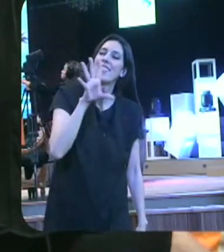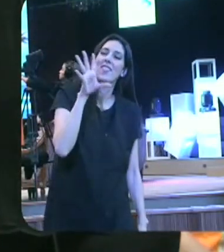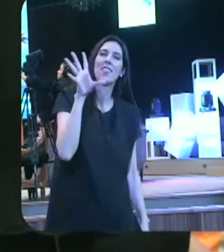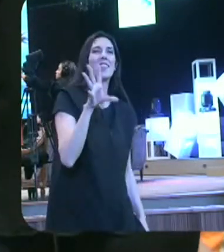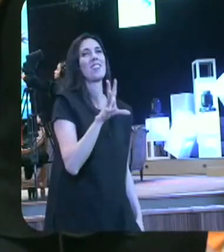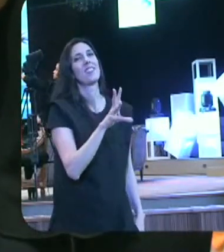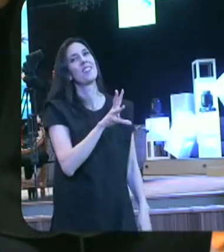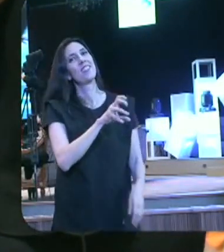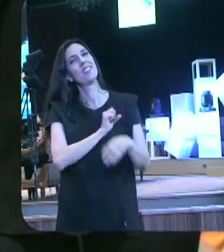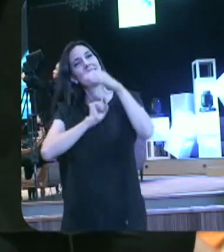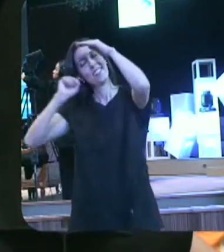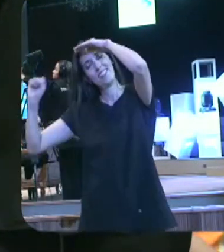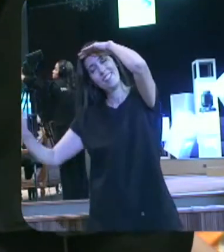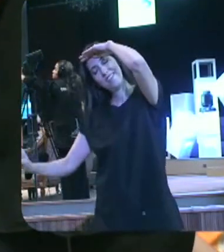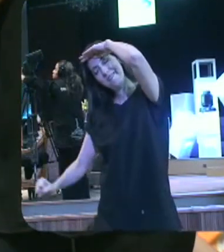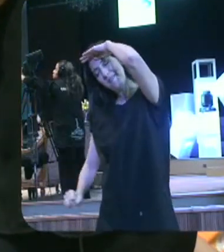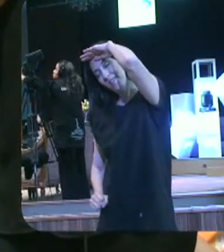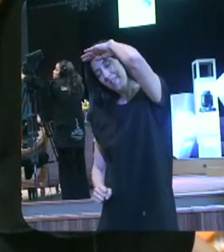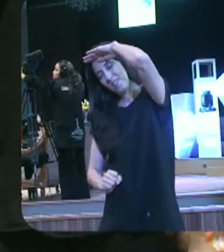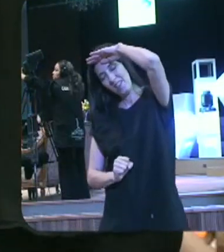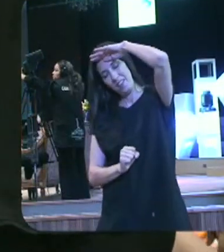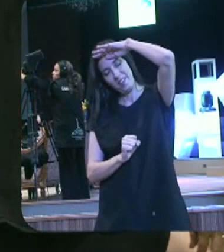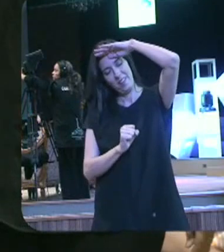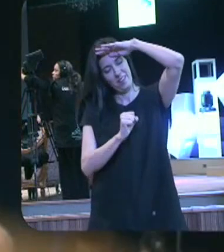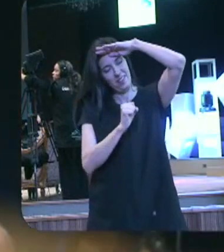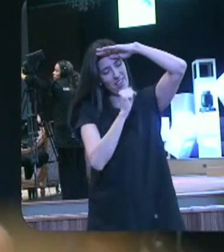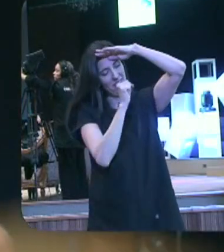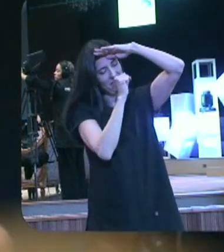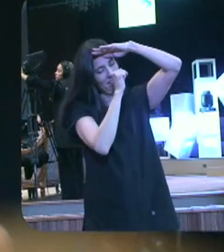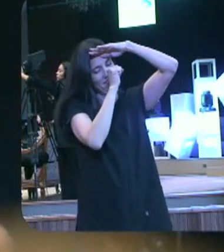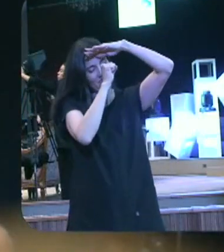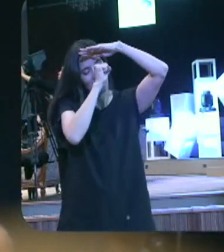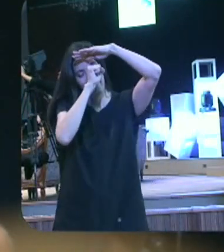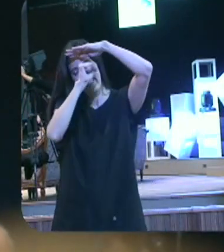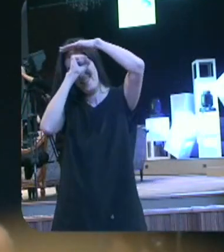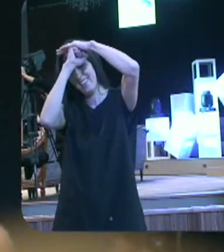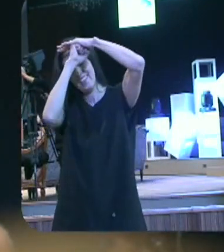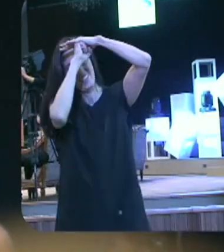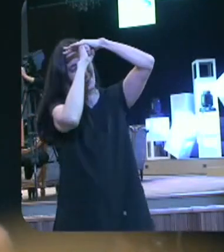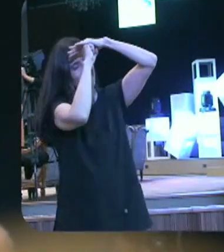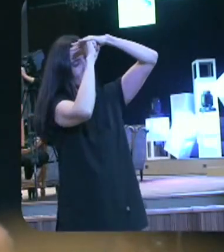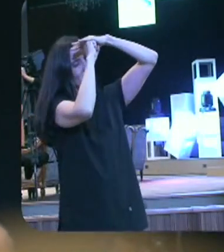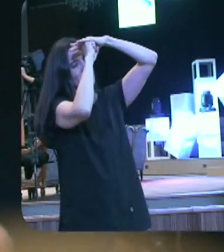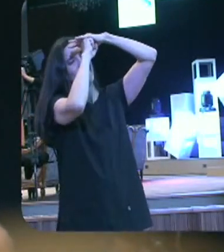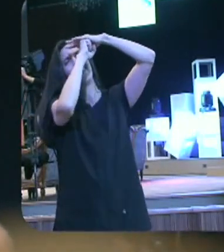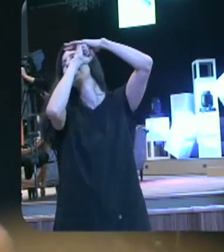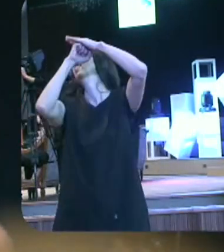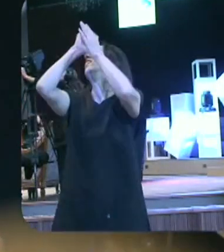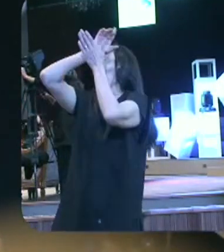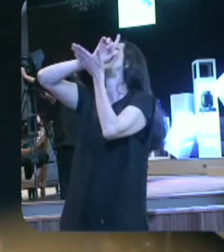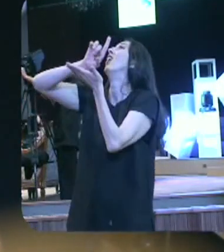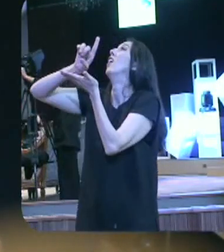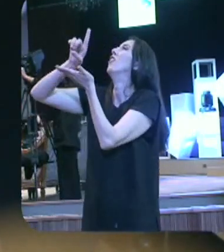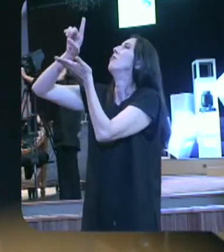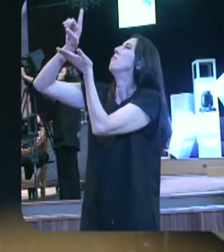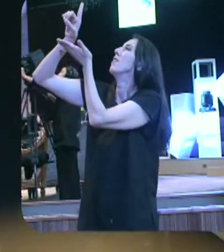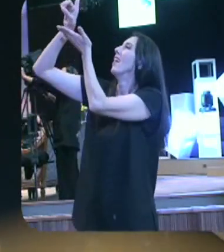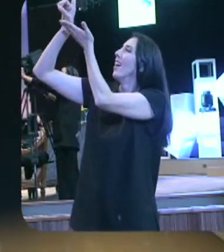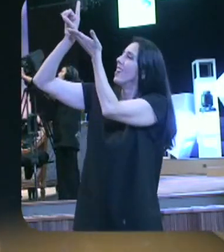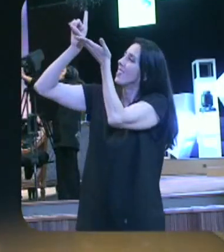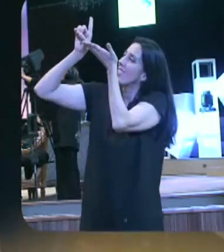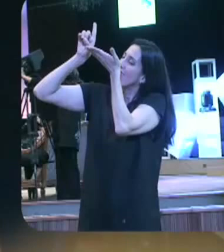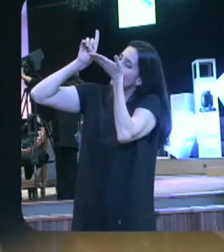Com teus braços de amor. Abraça-me de novo, vai lá.